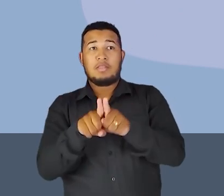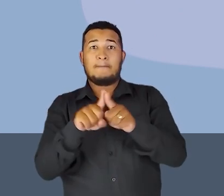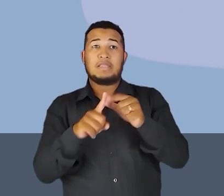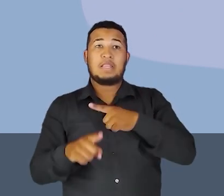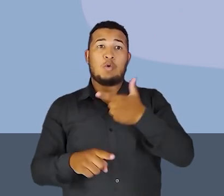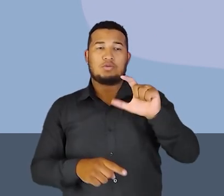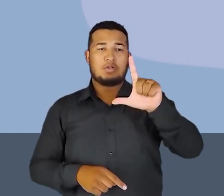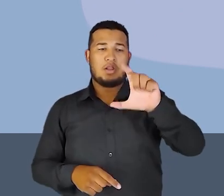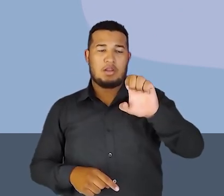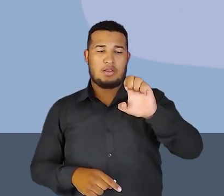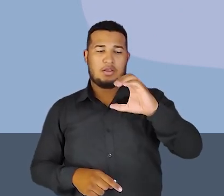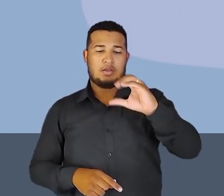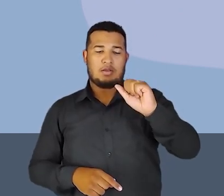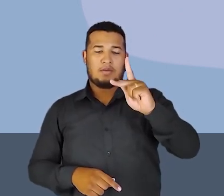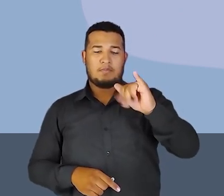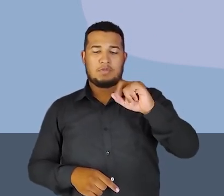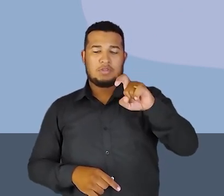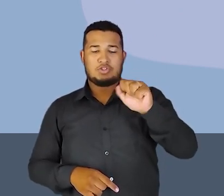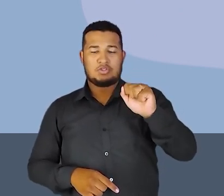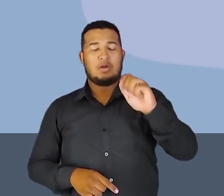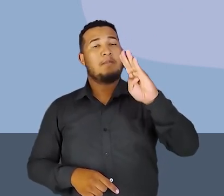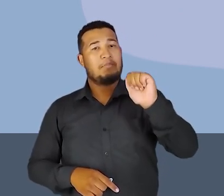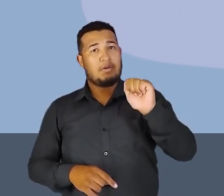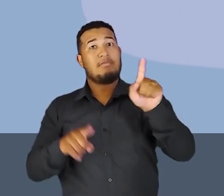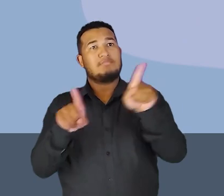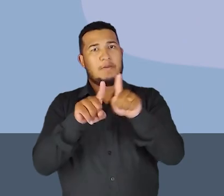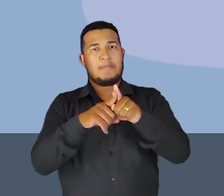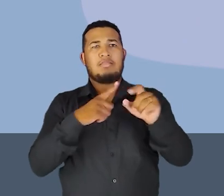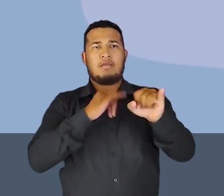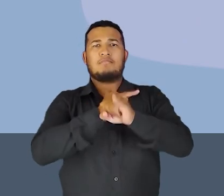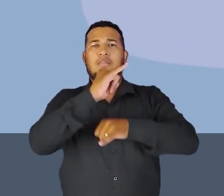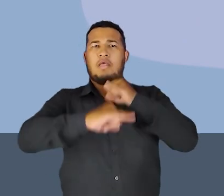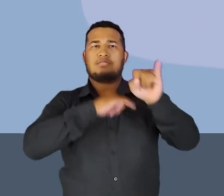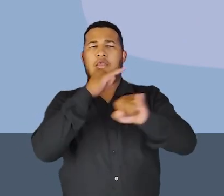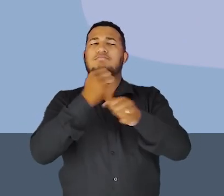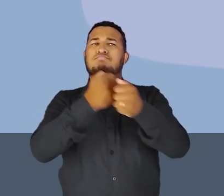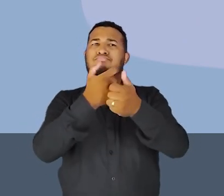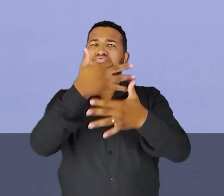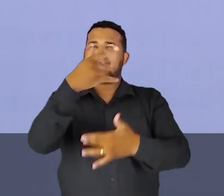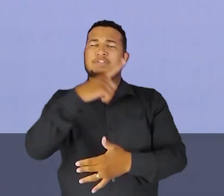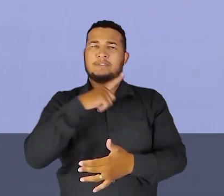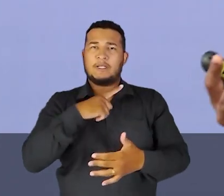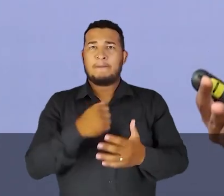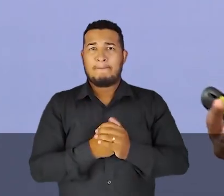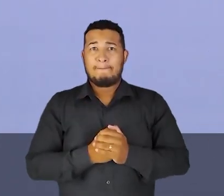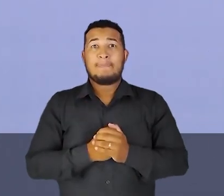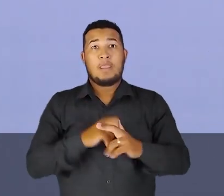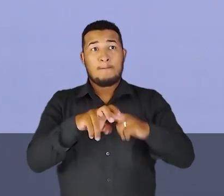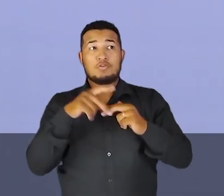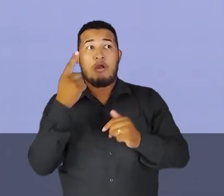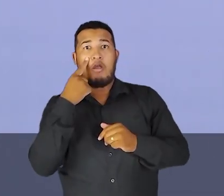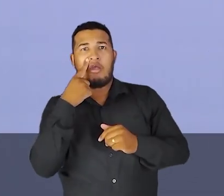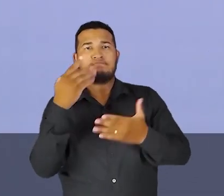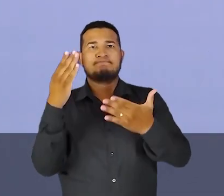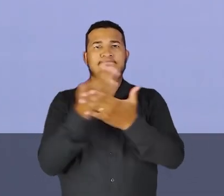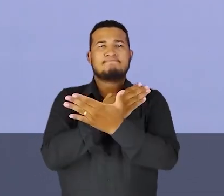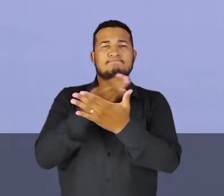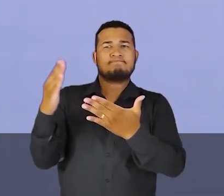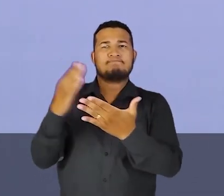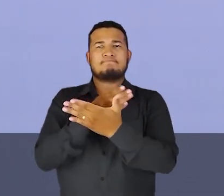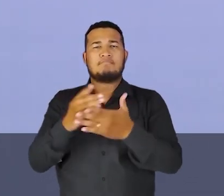de livro, também funciona como podcast na internet. Então, essas são algumas fontes